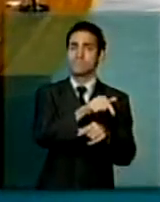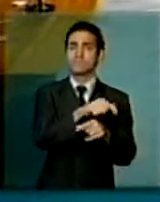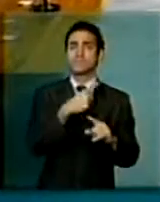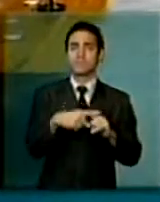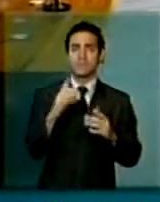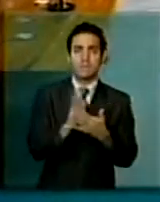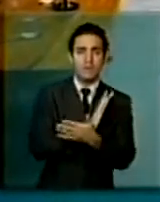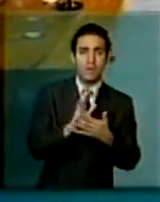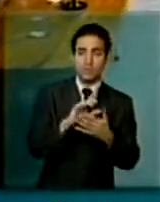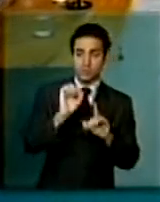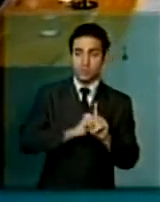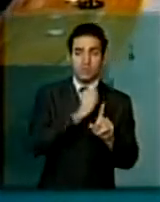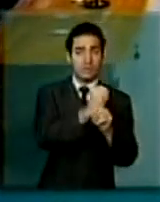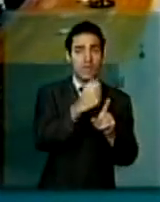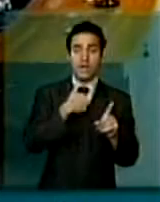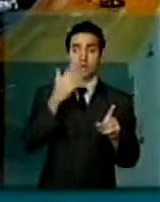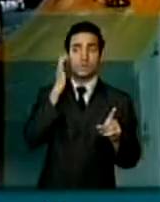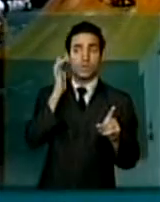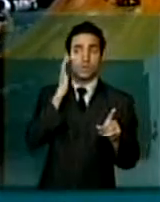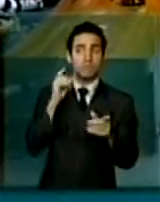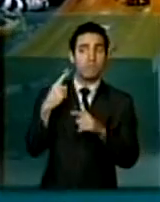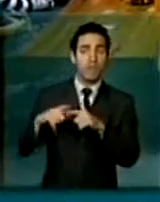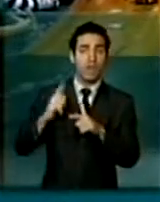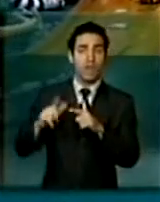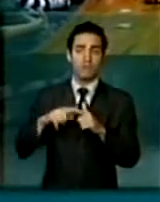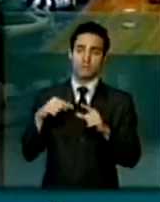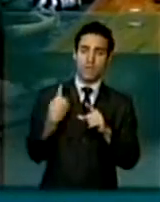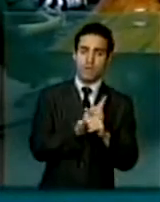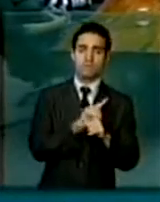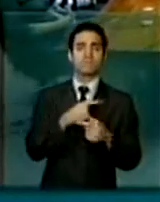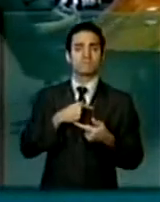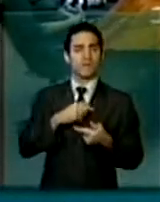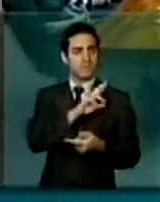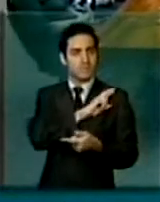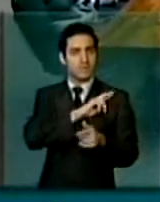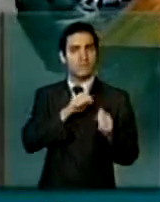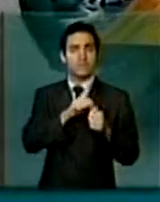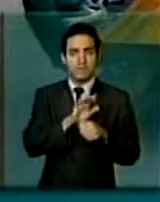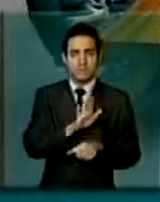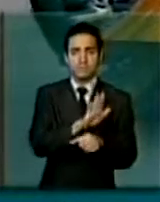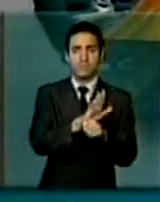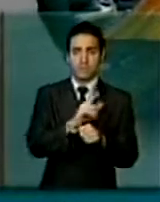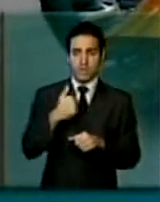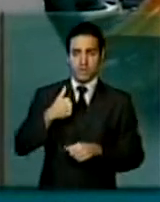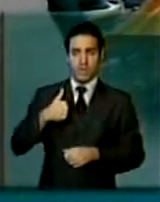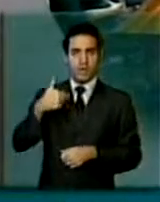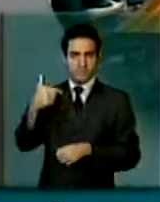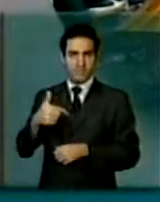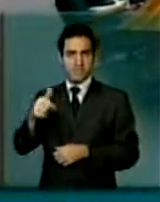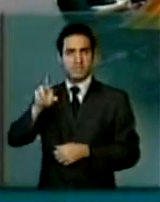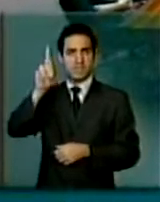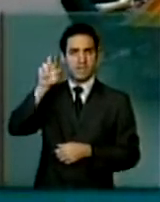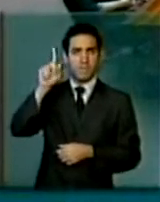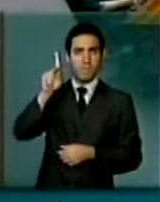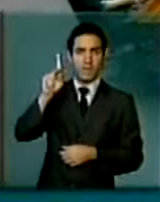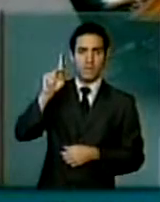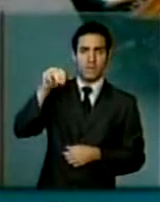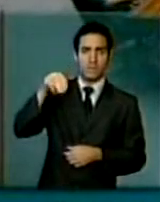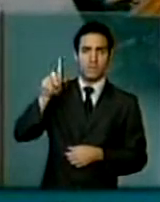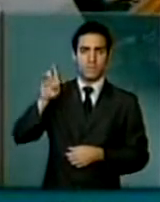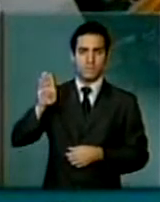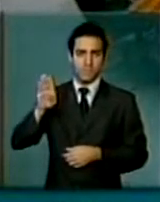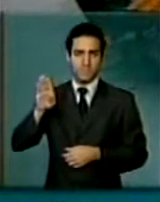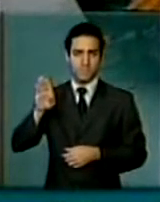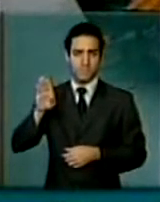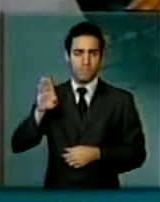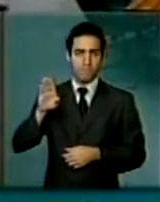questionamentos vitais de nossa sociedade. Falando em nome do meu partido, na qualidade de vice-líder do PMDB, está